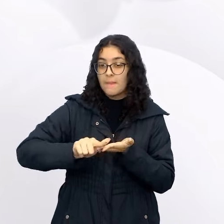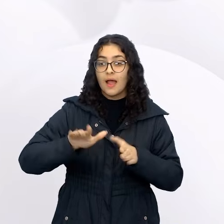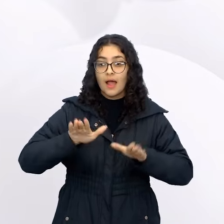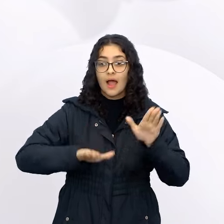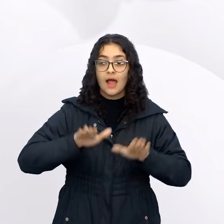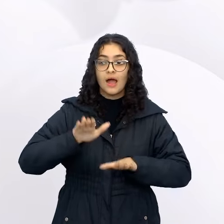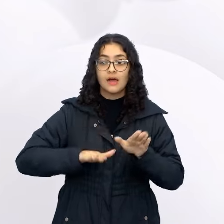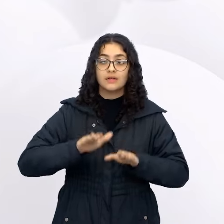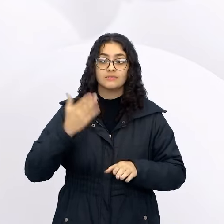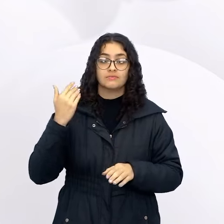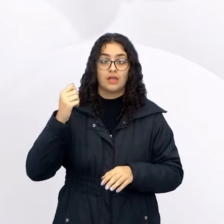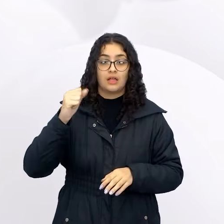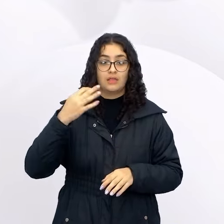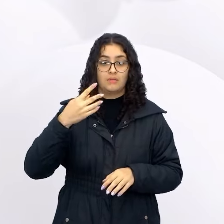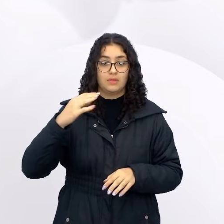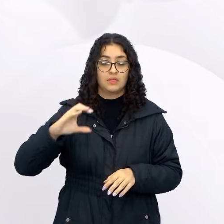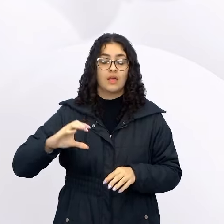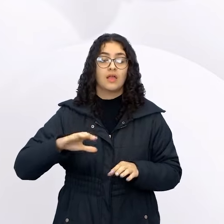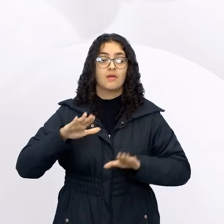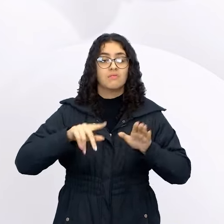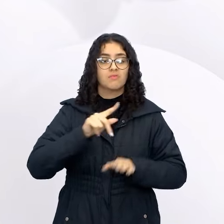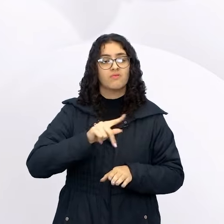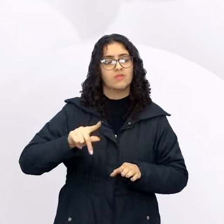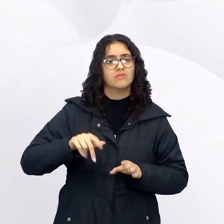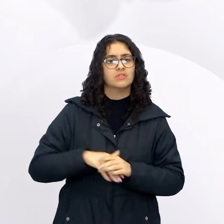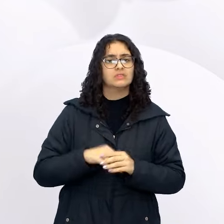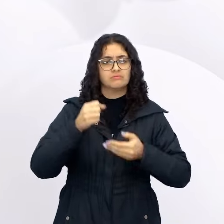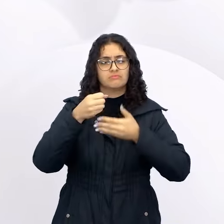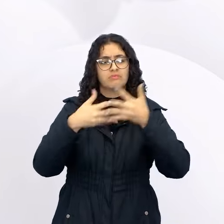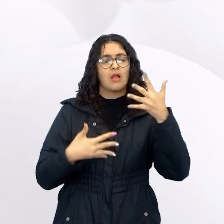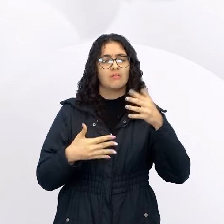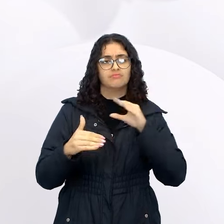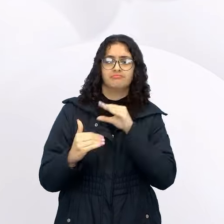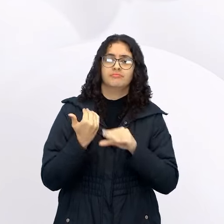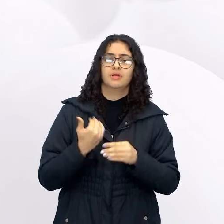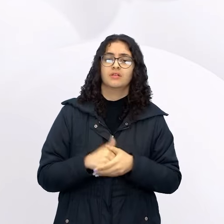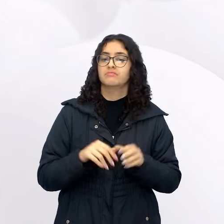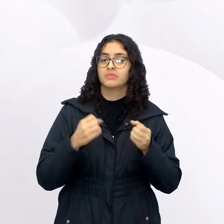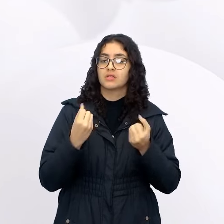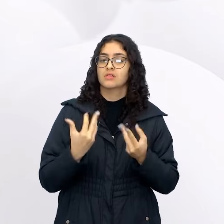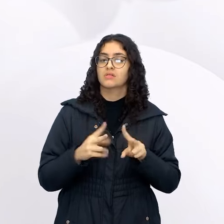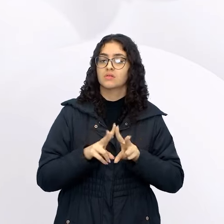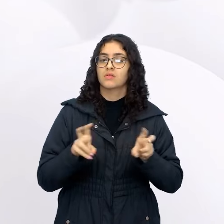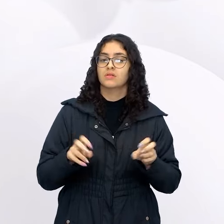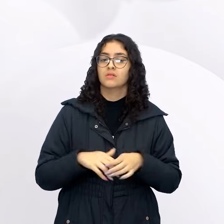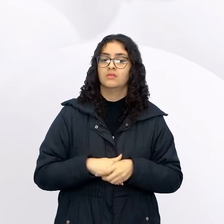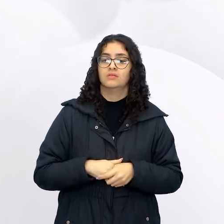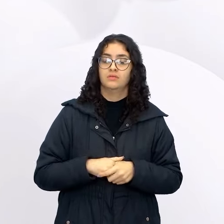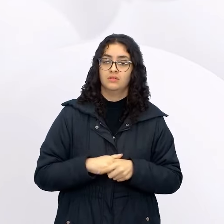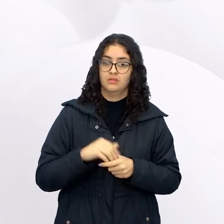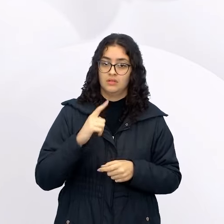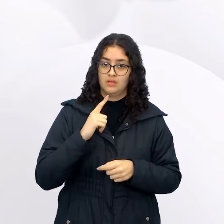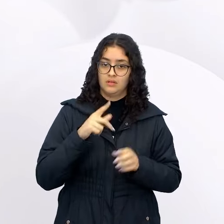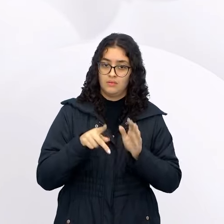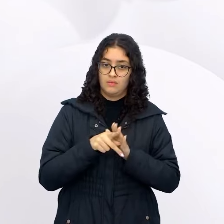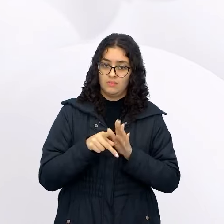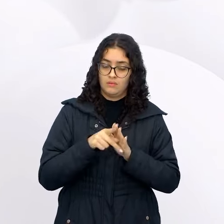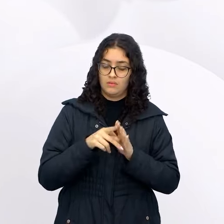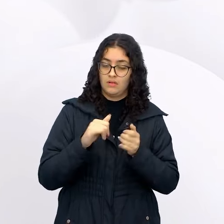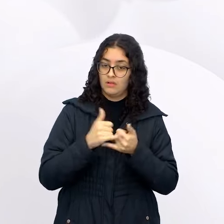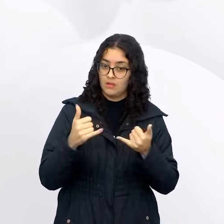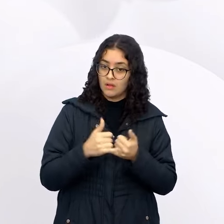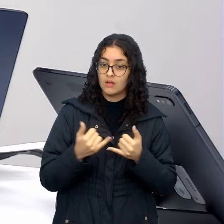vezes, quando a gente fez a TPC aqui, alguns professores já colocaram até no chat, falando sobre o problema também de algumas coisas que tem da matriz energética nos